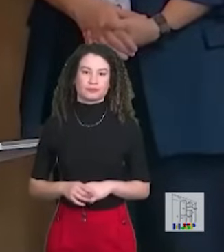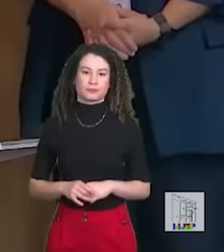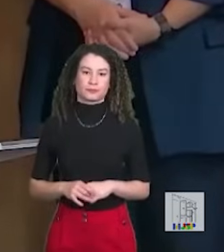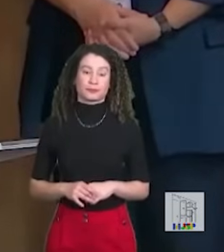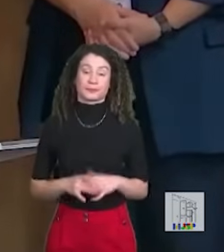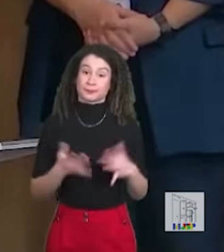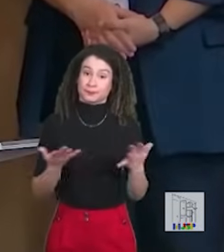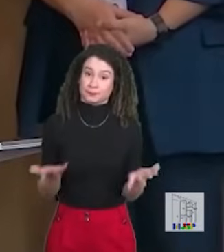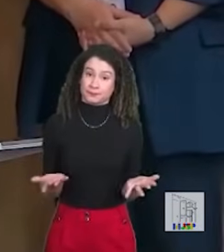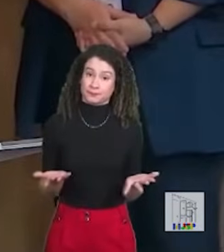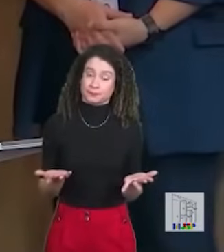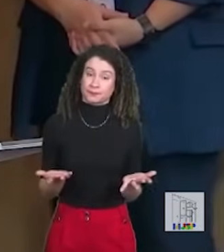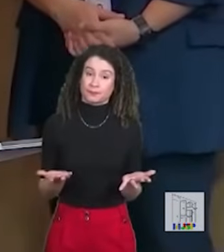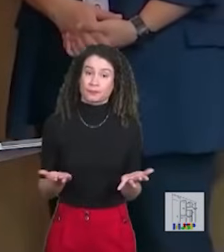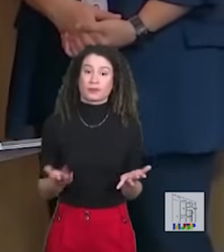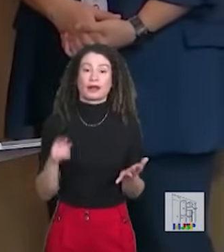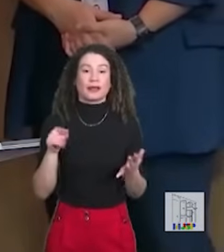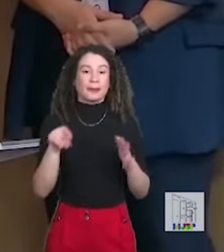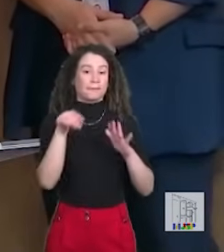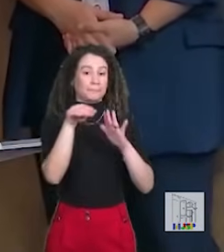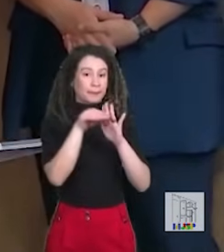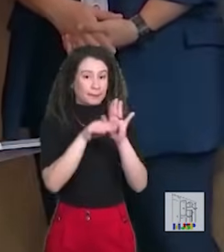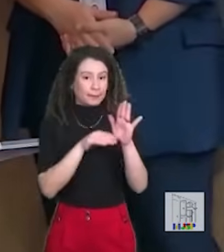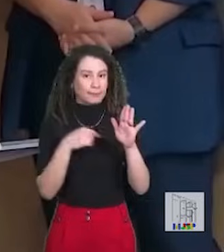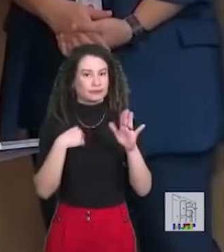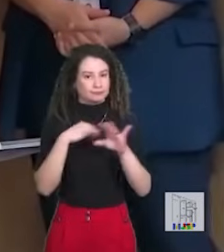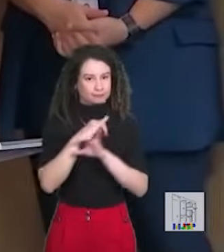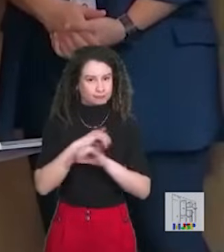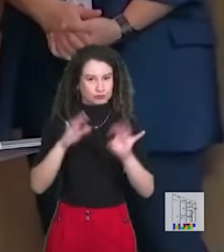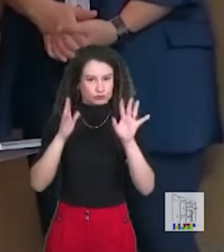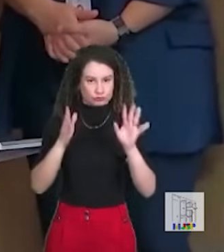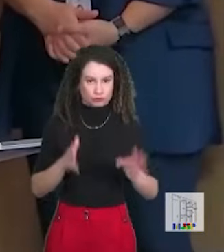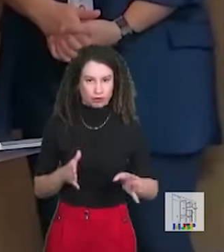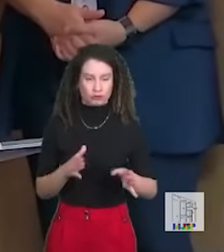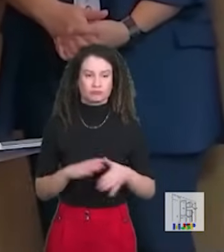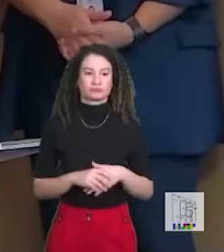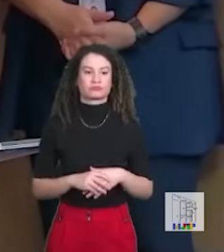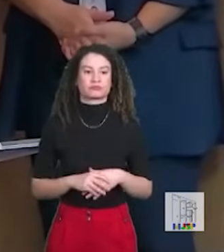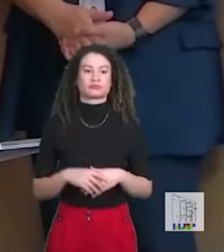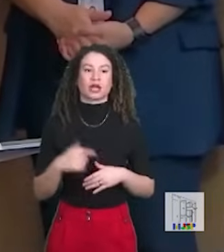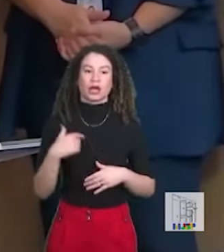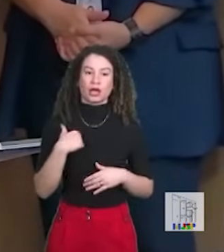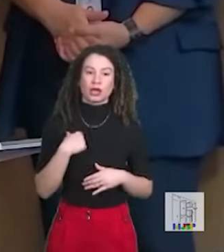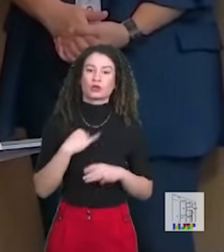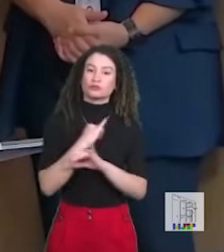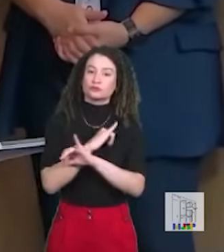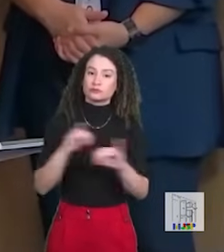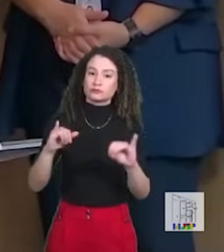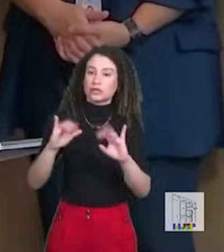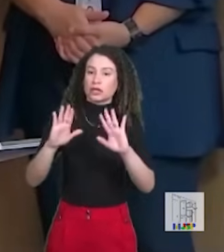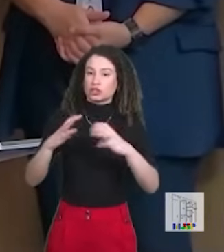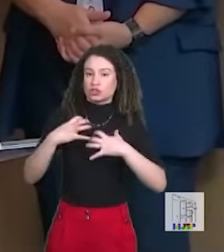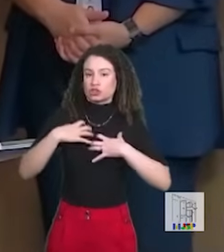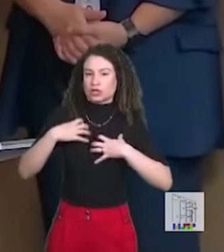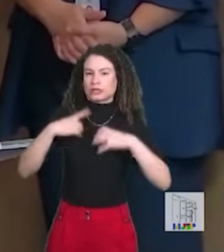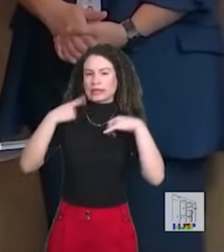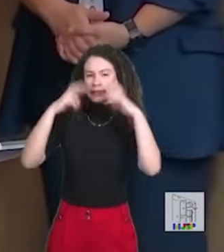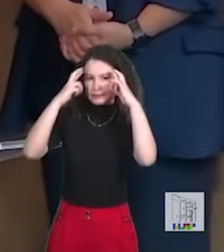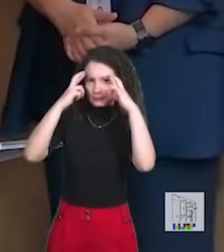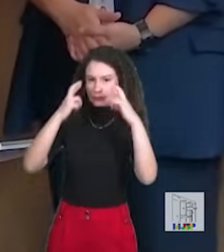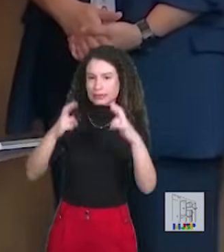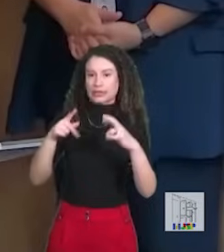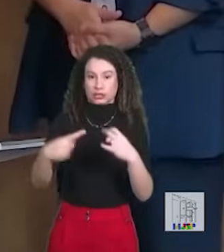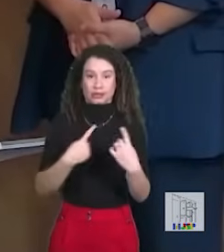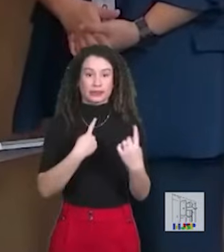ora com essas premissas que eu coloco respeitosamente no debate